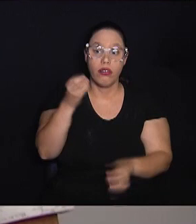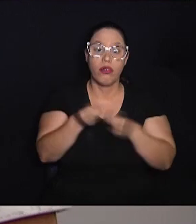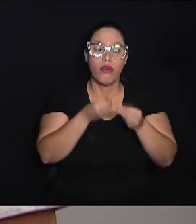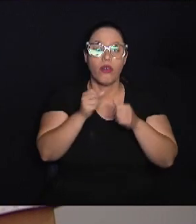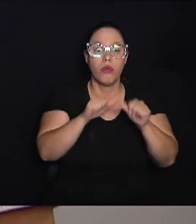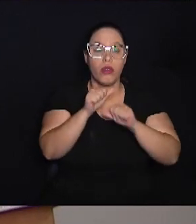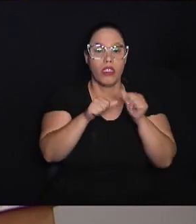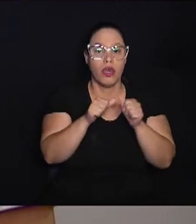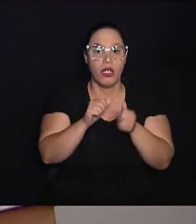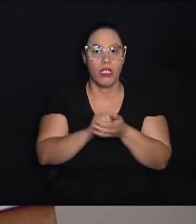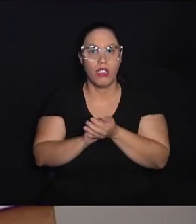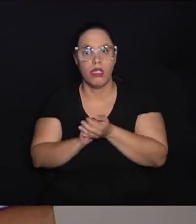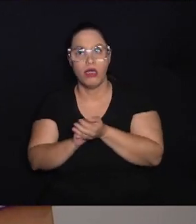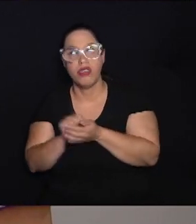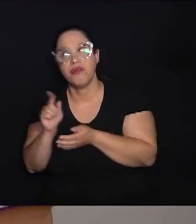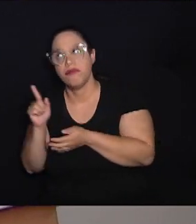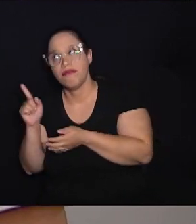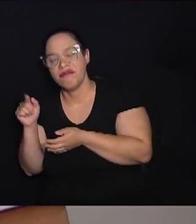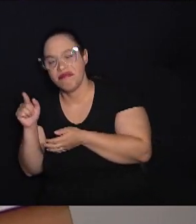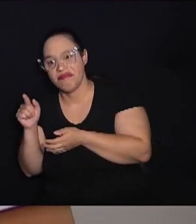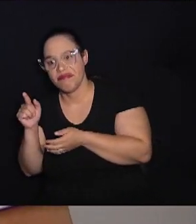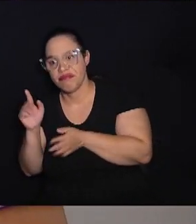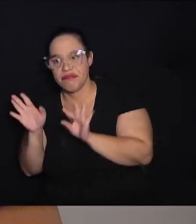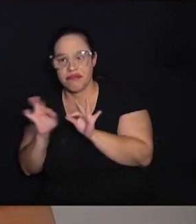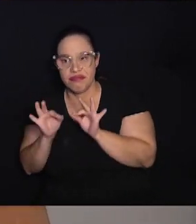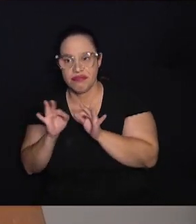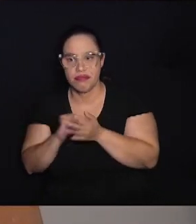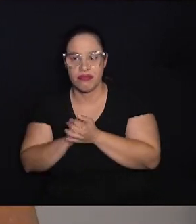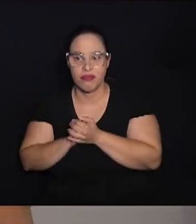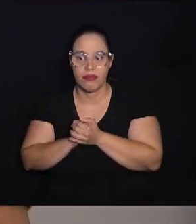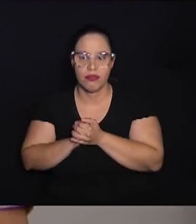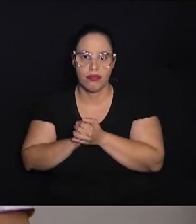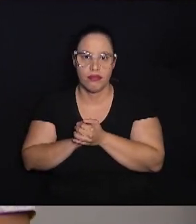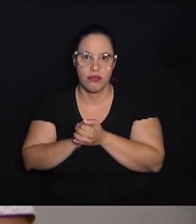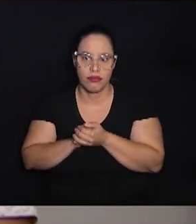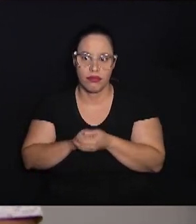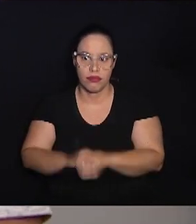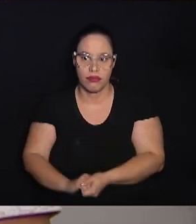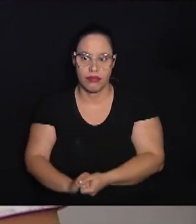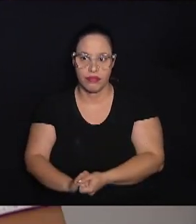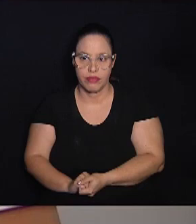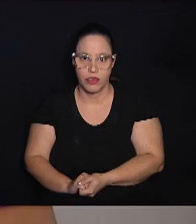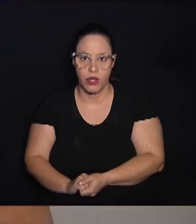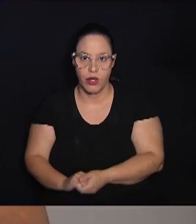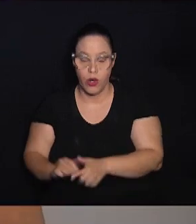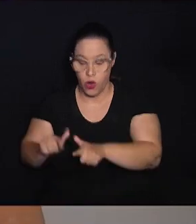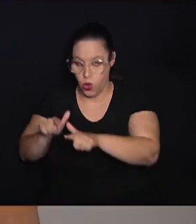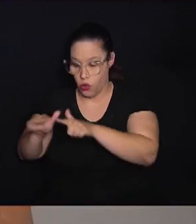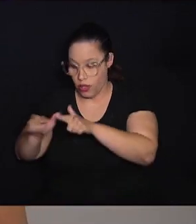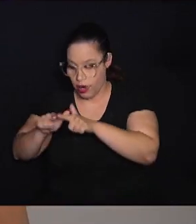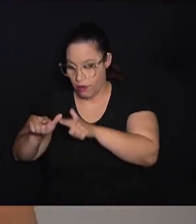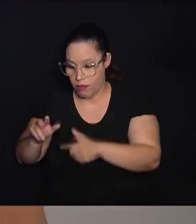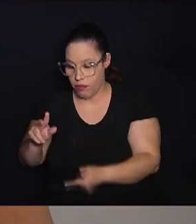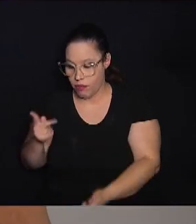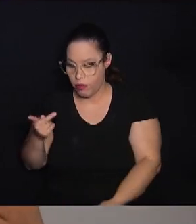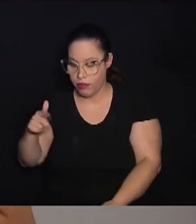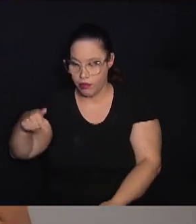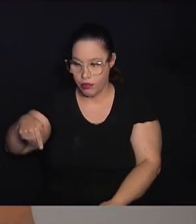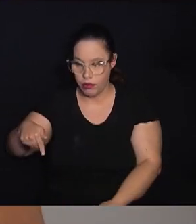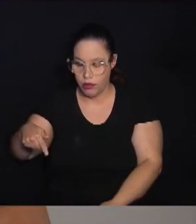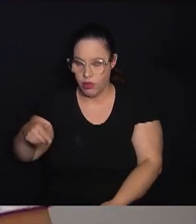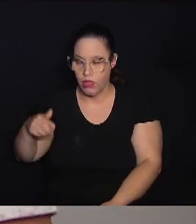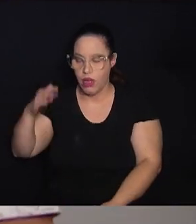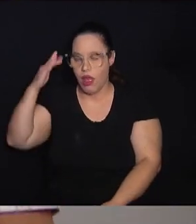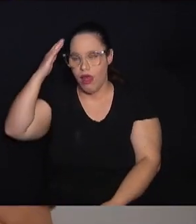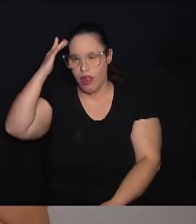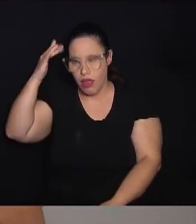transição é e na verdade assim eh o mercado de quadrinho ele Depende de ideias de